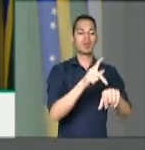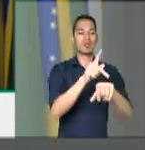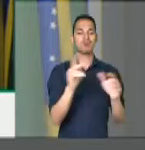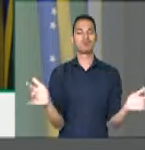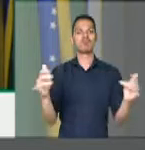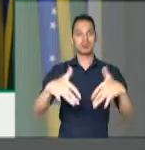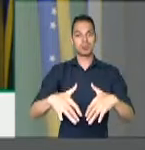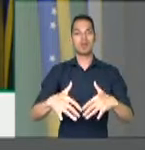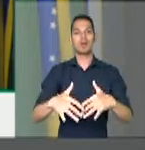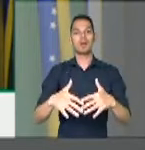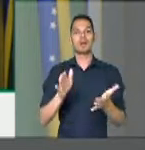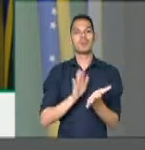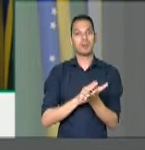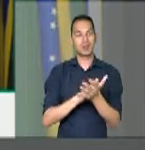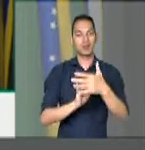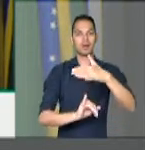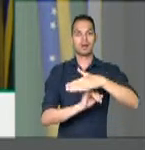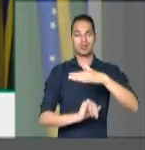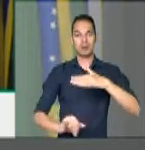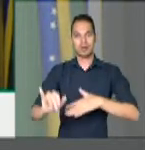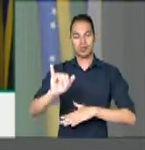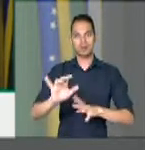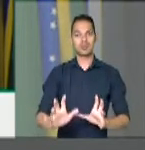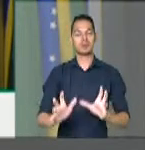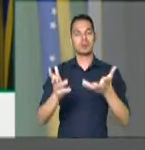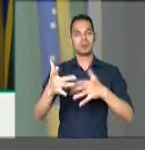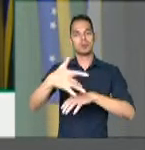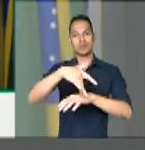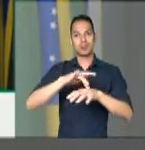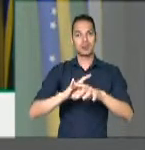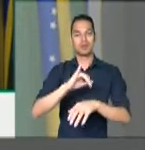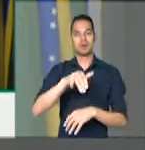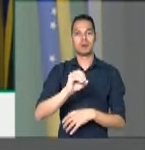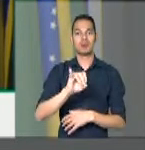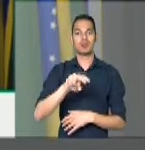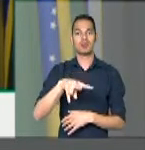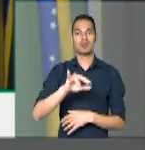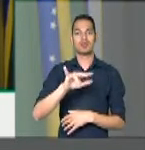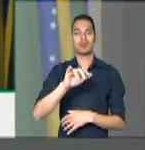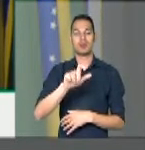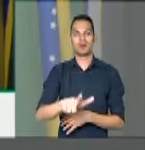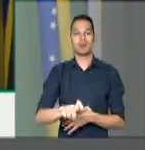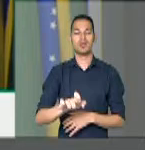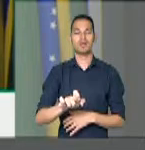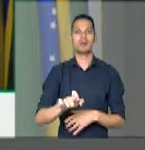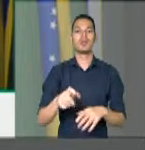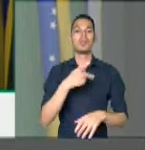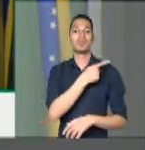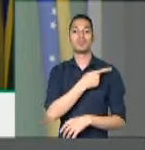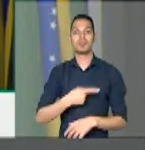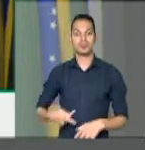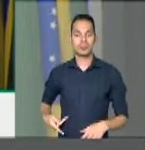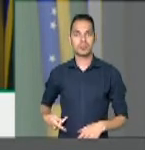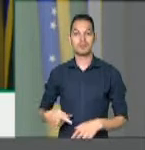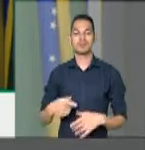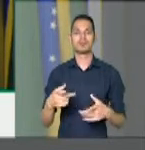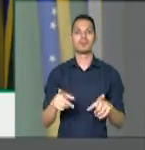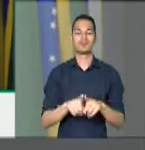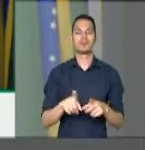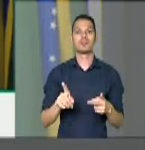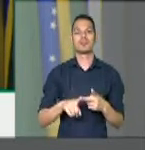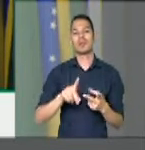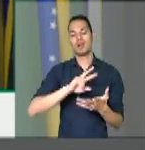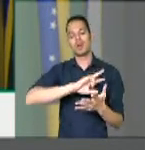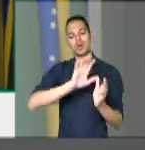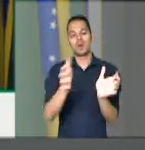Então, parabéns ao Instituto Festival de Dança de Joinville, na pessoa do Eli Diniz, presidente, bem o Victor, bem